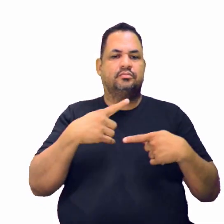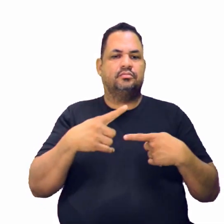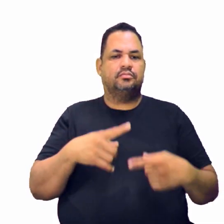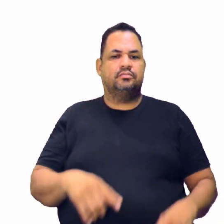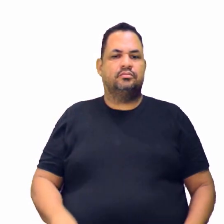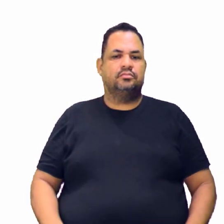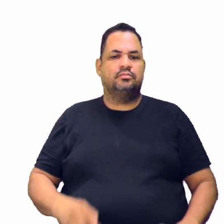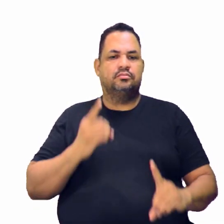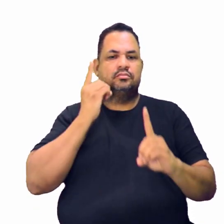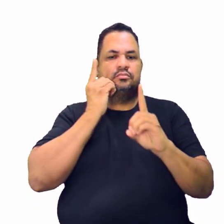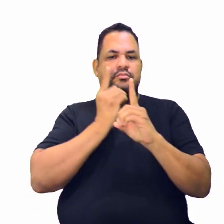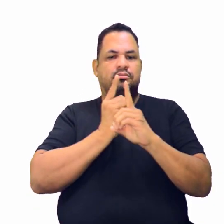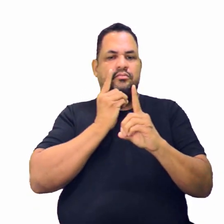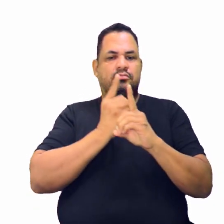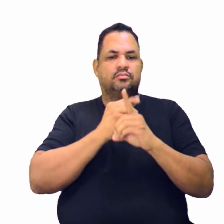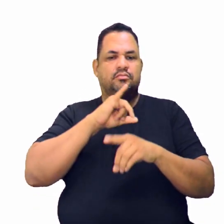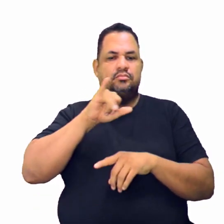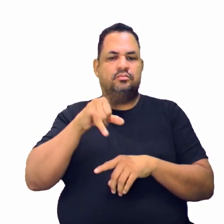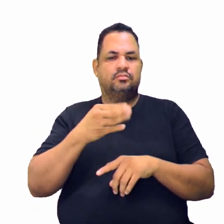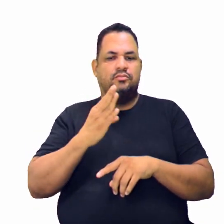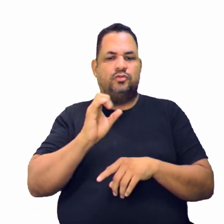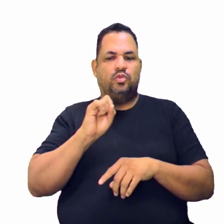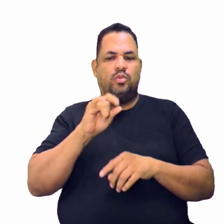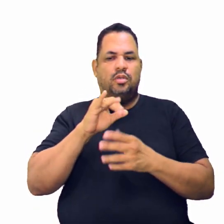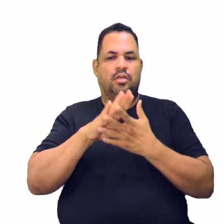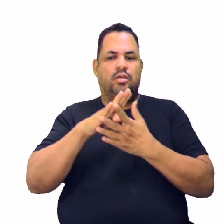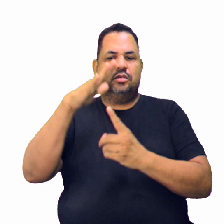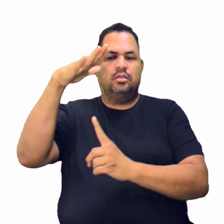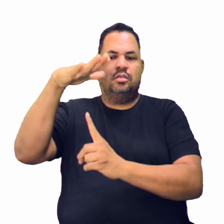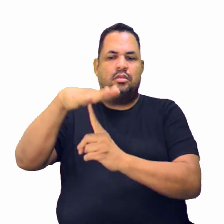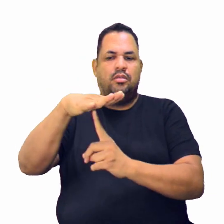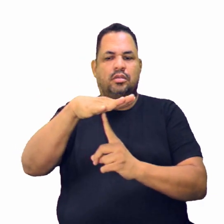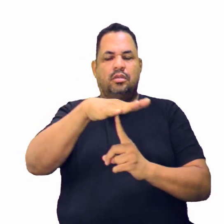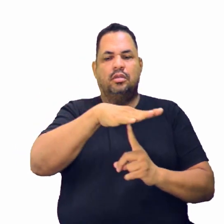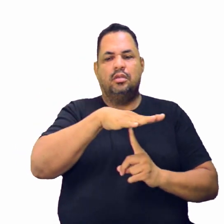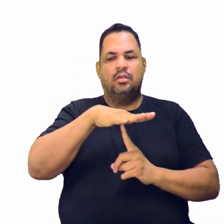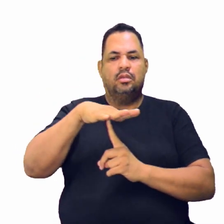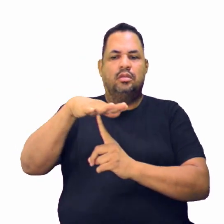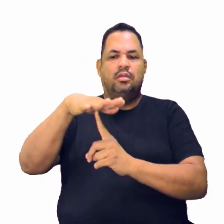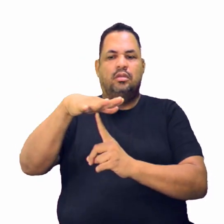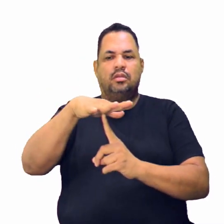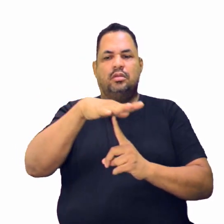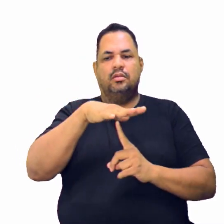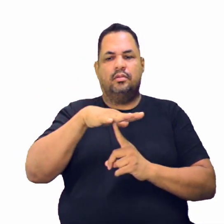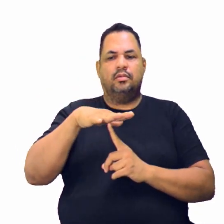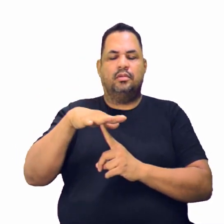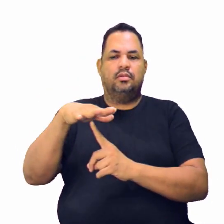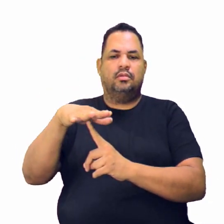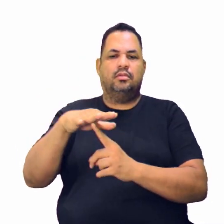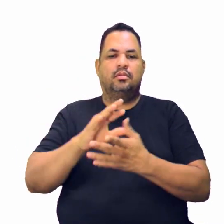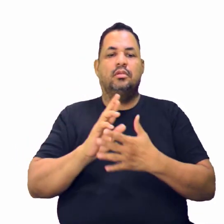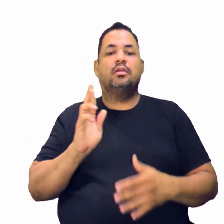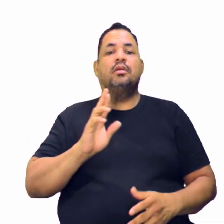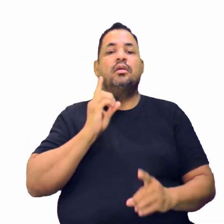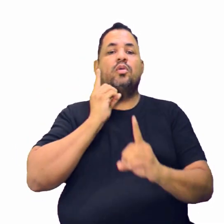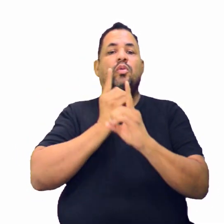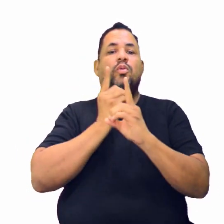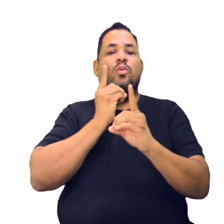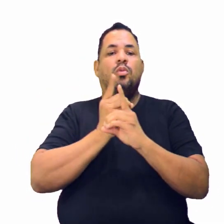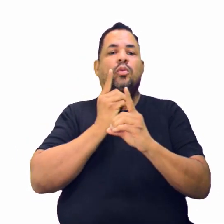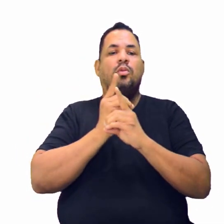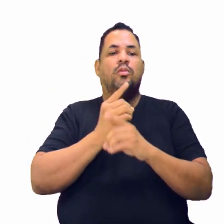ó. Encontrei João na feira. Ó, encontrei João na feira. Quem